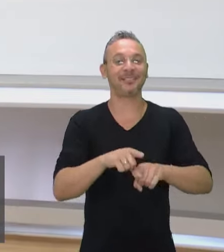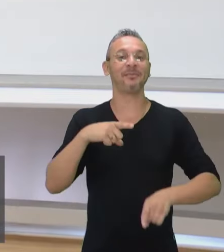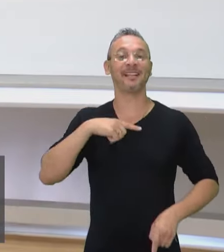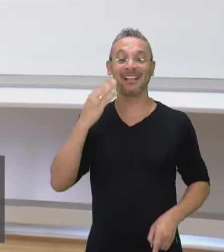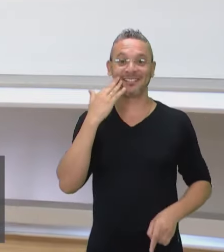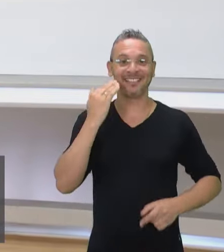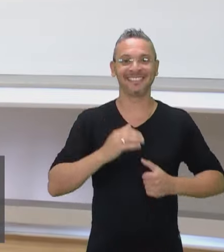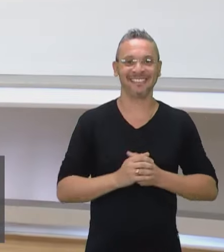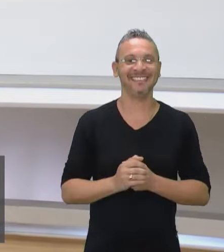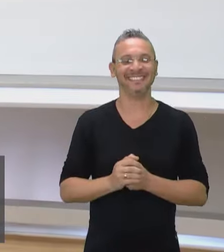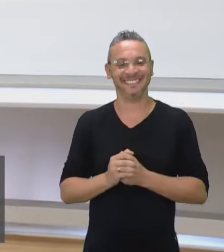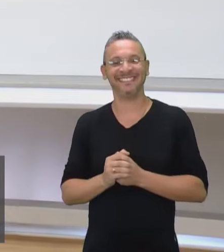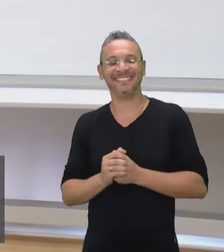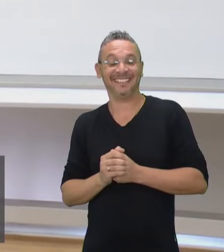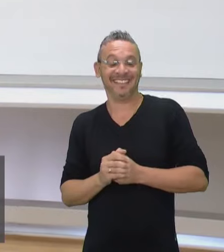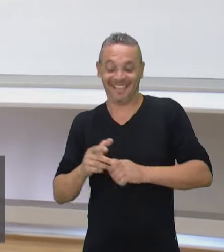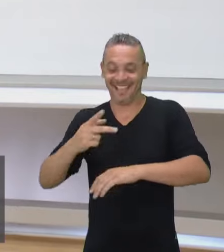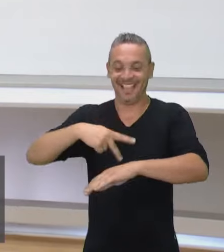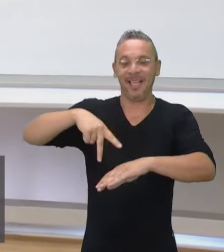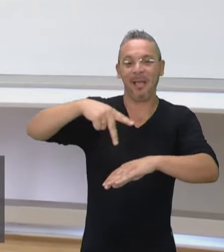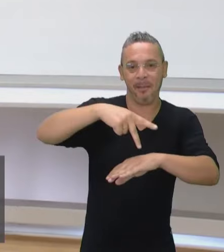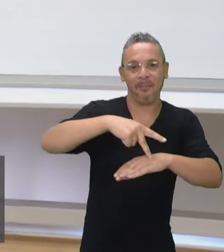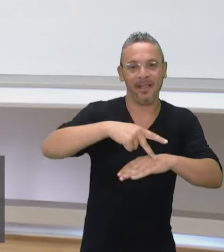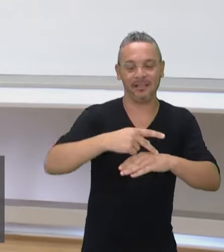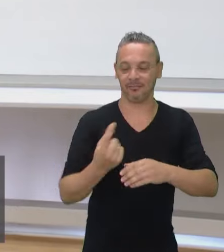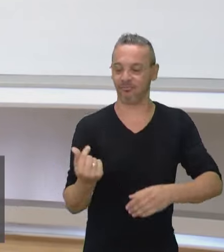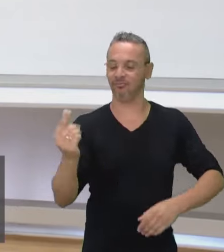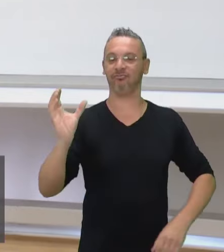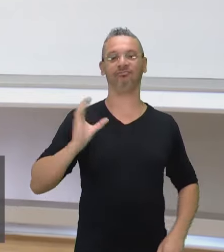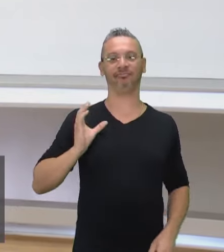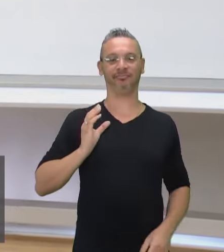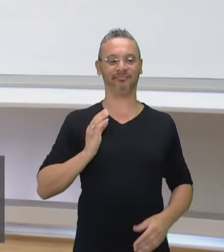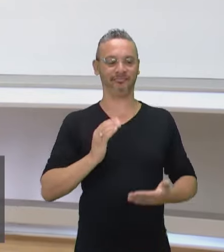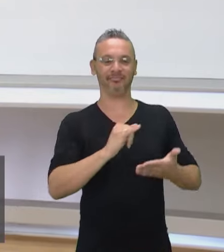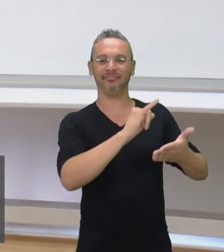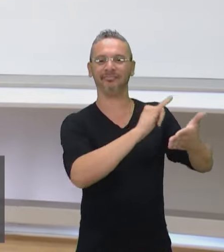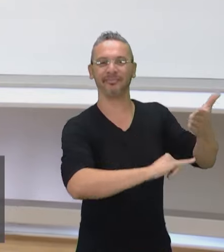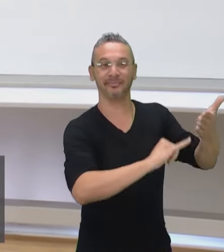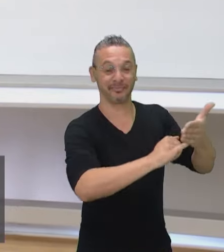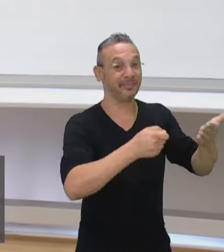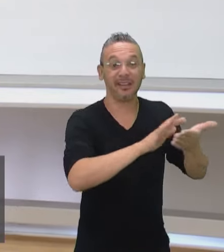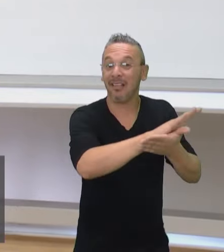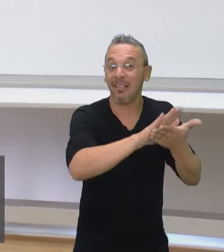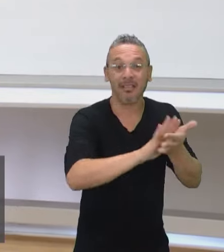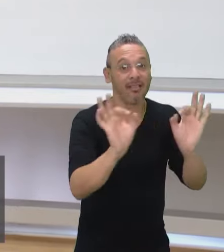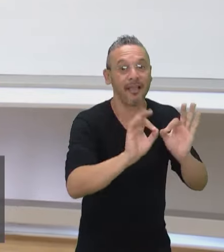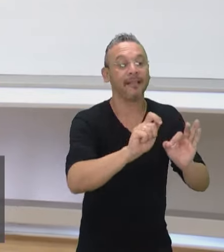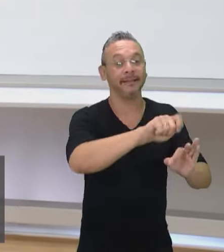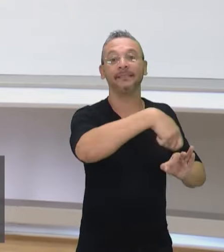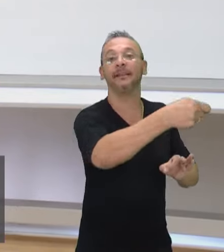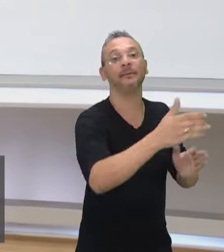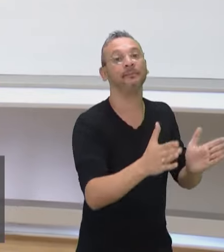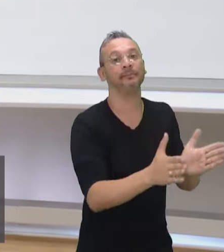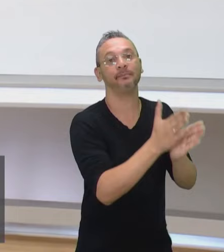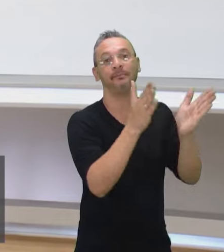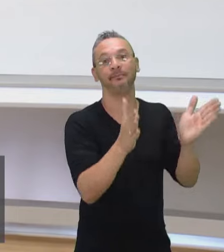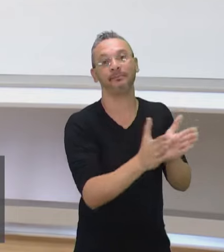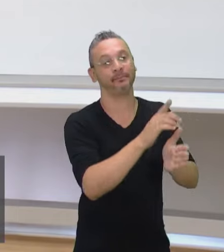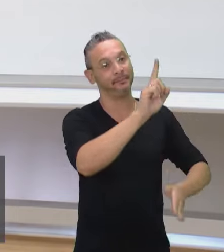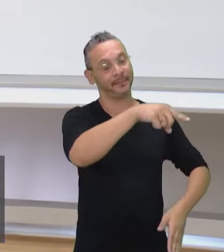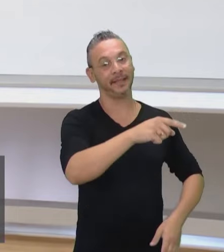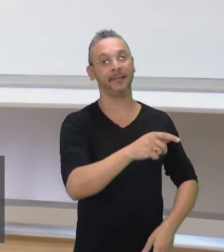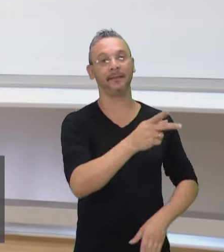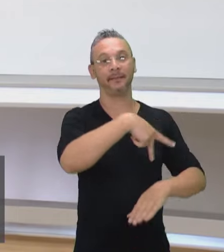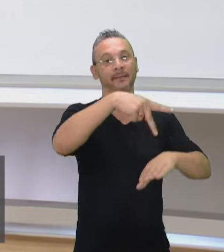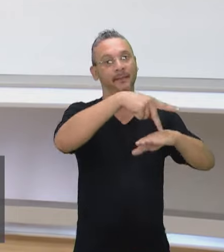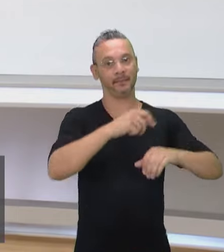Brasil mesmo, as grandes fortunas elas não são taxadas, né? É uma coisa interessante de se imaginar. Eu me